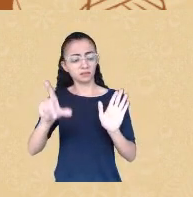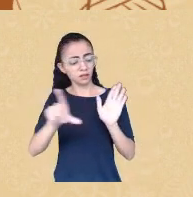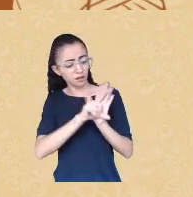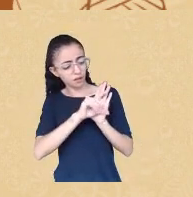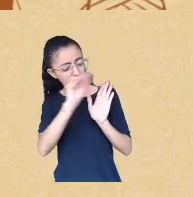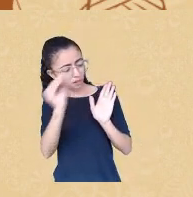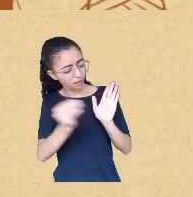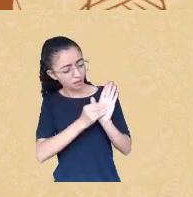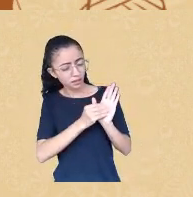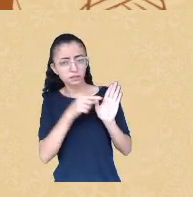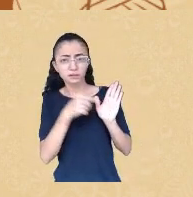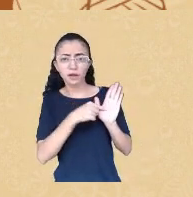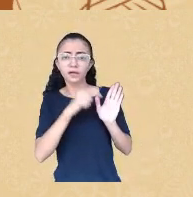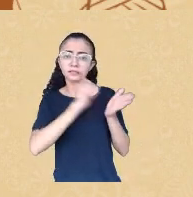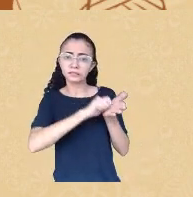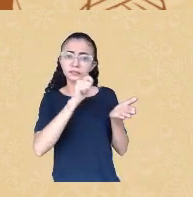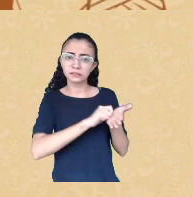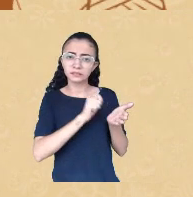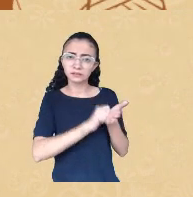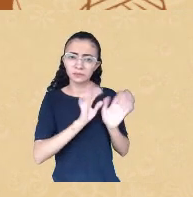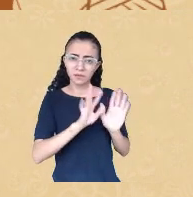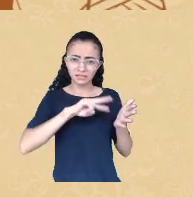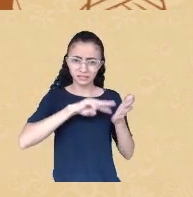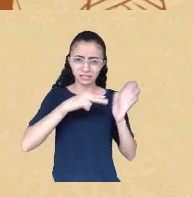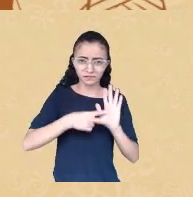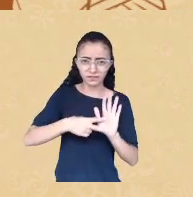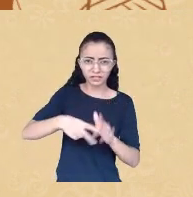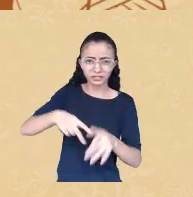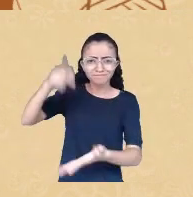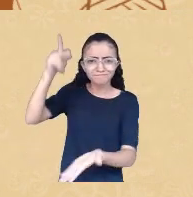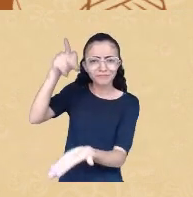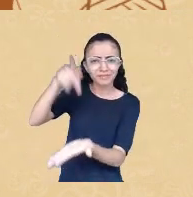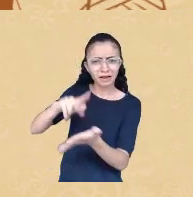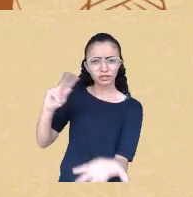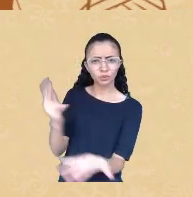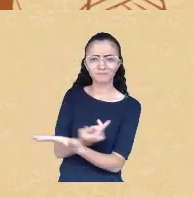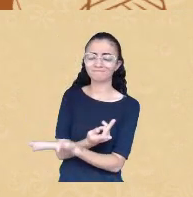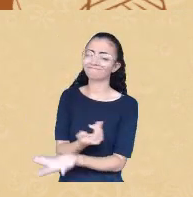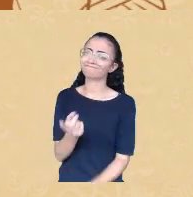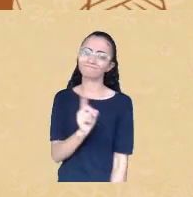tratadas de forma humanizada e de forma integral, mas tem os princípios lá.